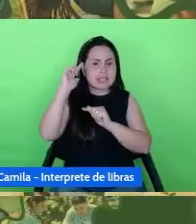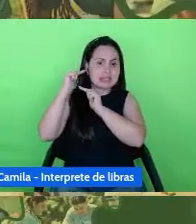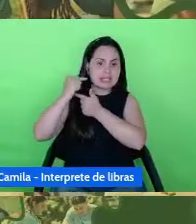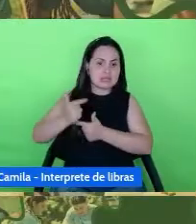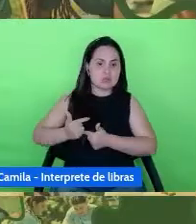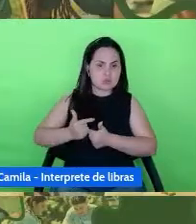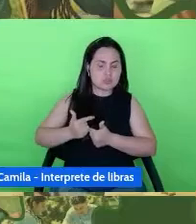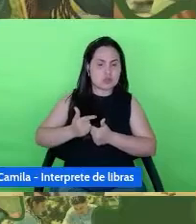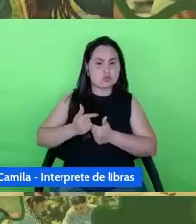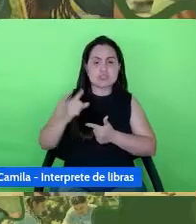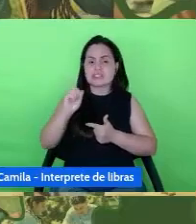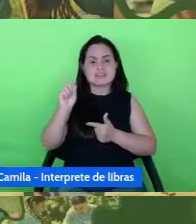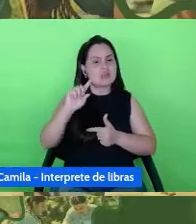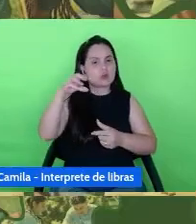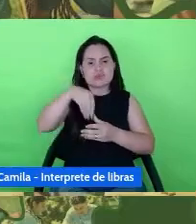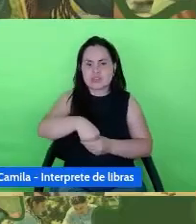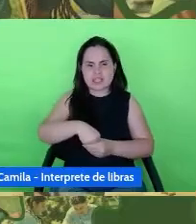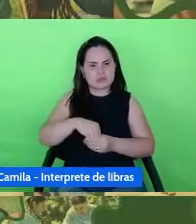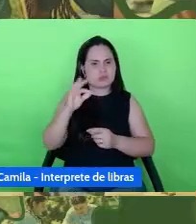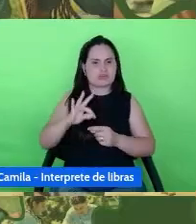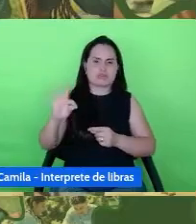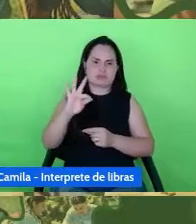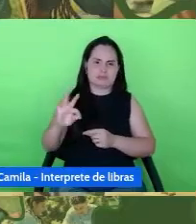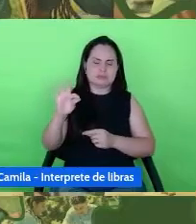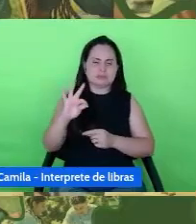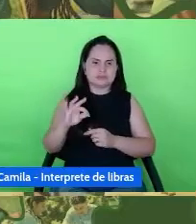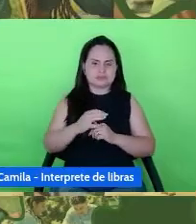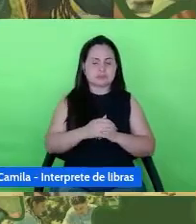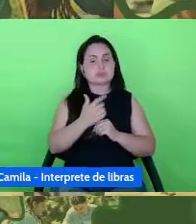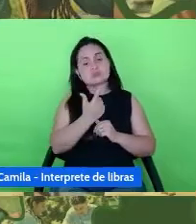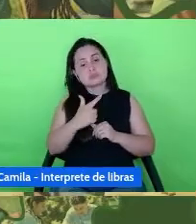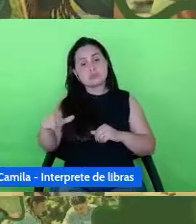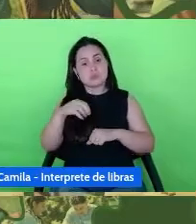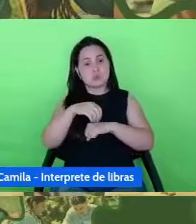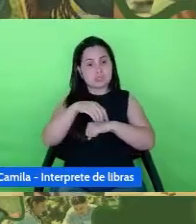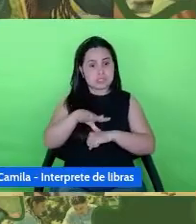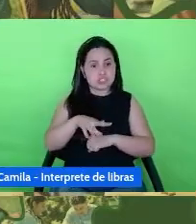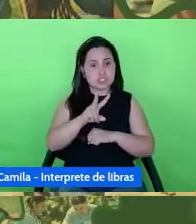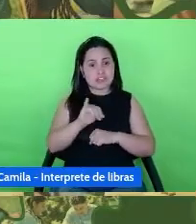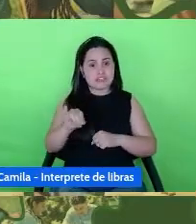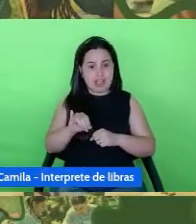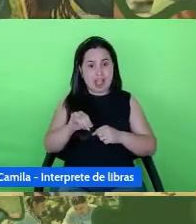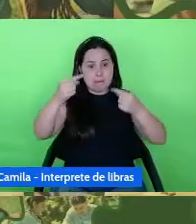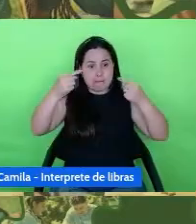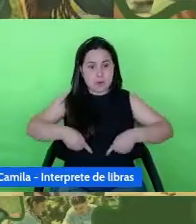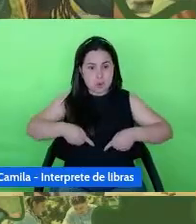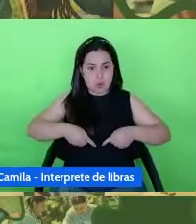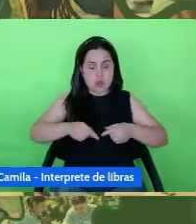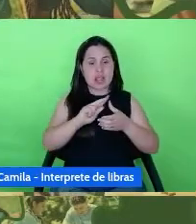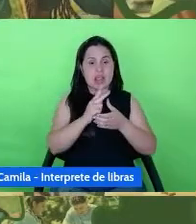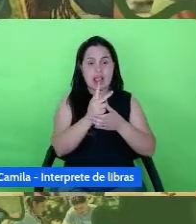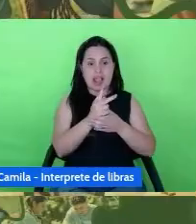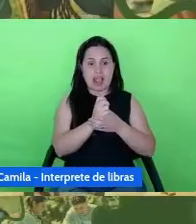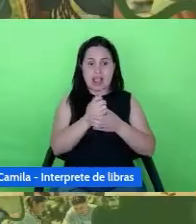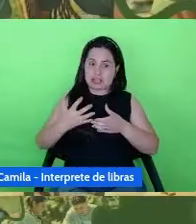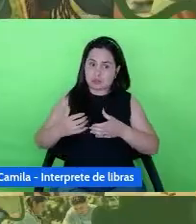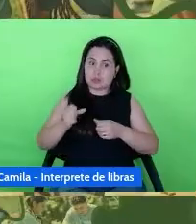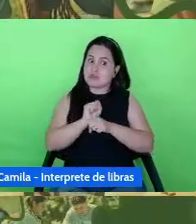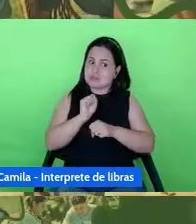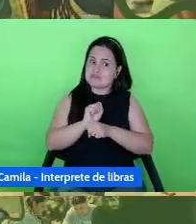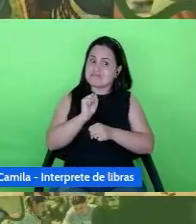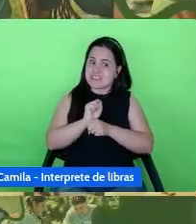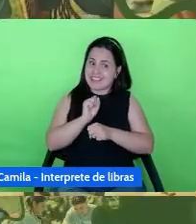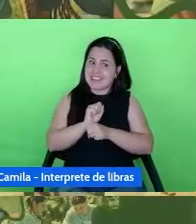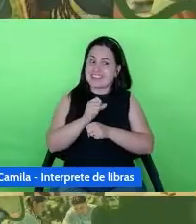não estão na universidade. Outra dica que eu queria dar para quem vai concorrer ao hackathon, e espero que concorram, é sempre bom, já